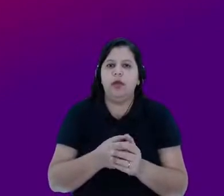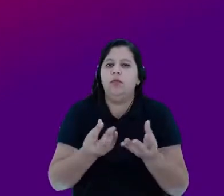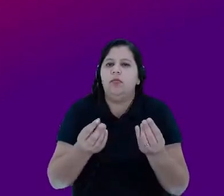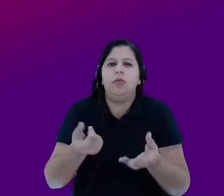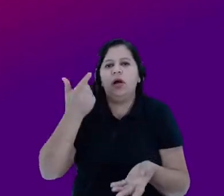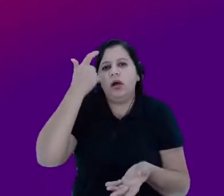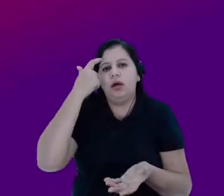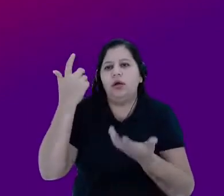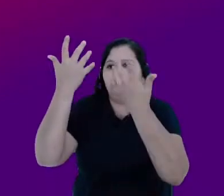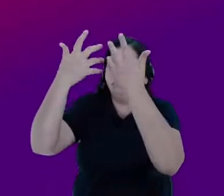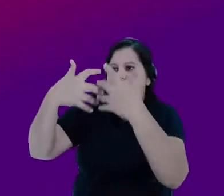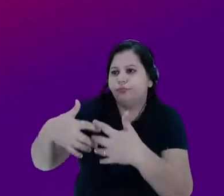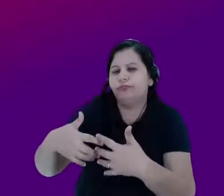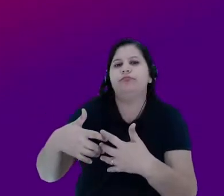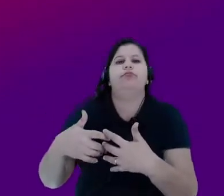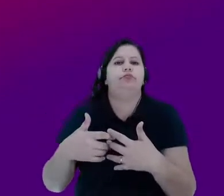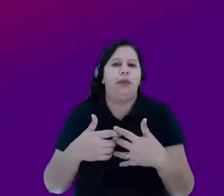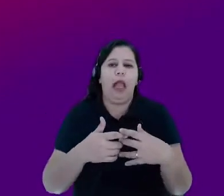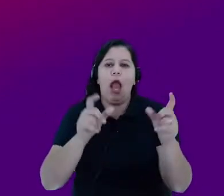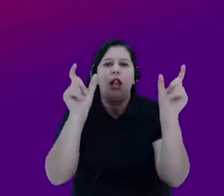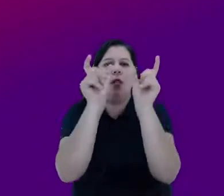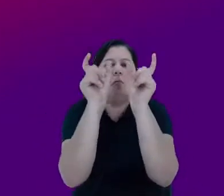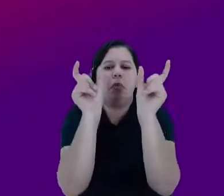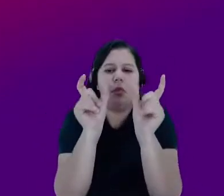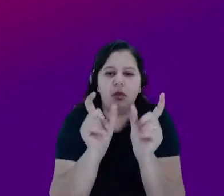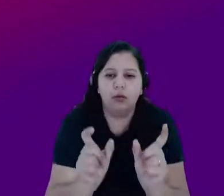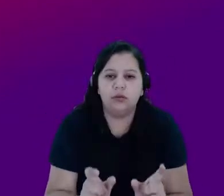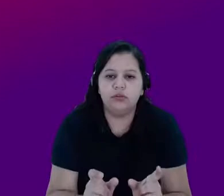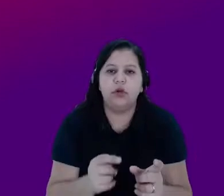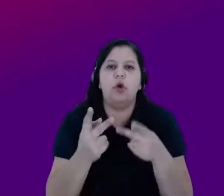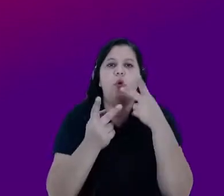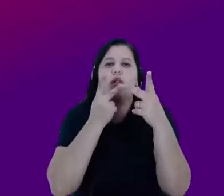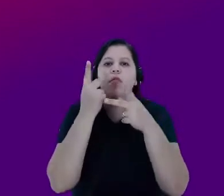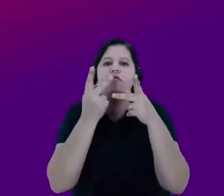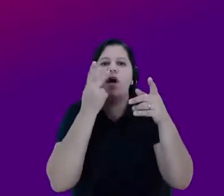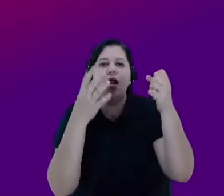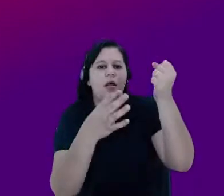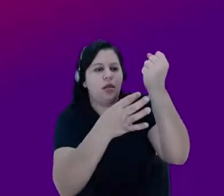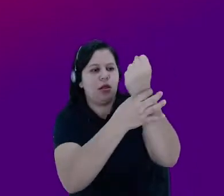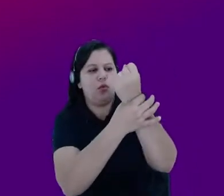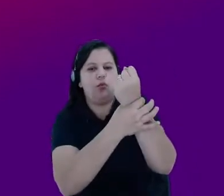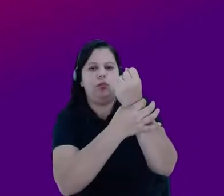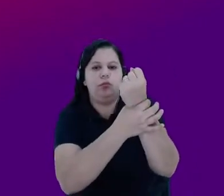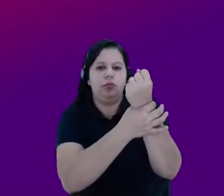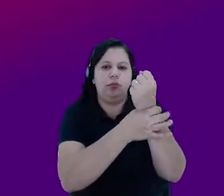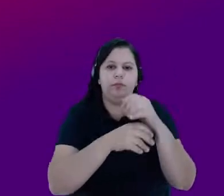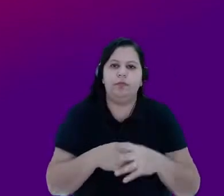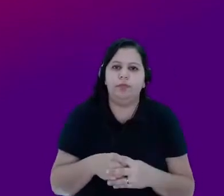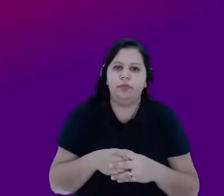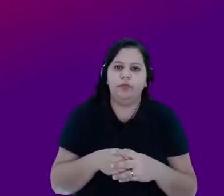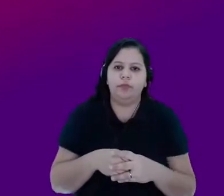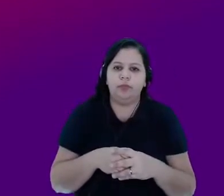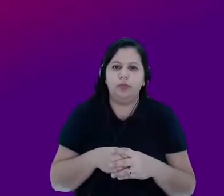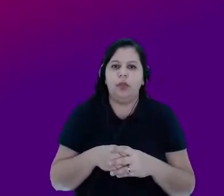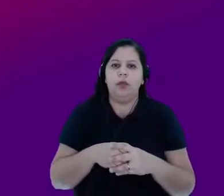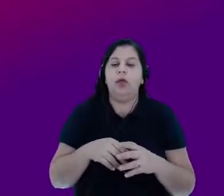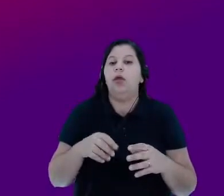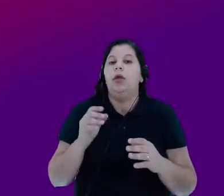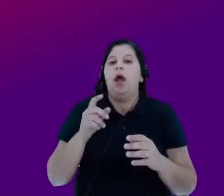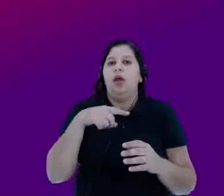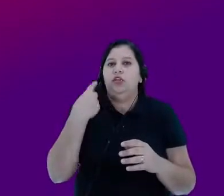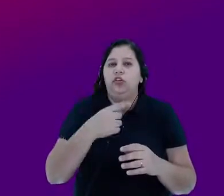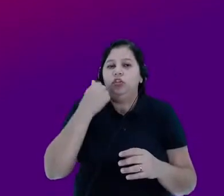produtos e as terminologias quando a gente fala do segurez, a parte do aculturamento que a gente sabe que a pandemia